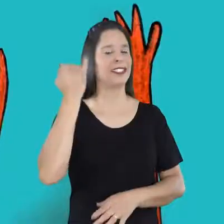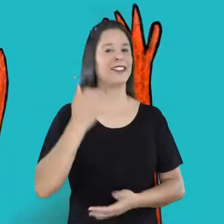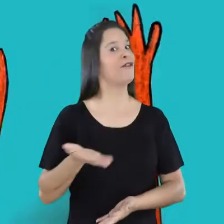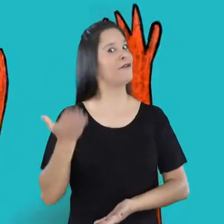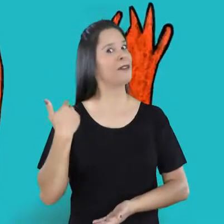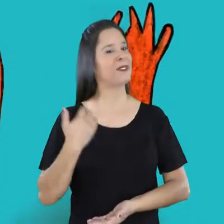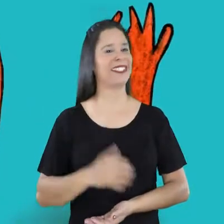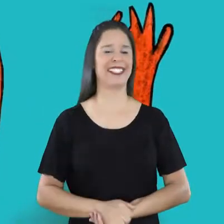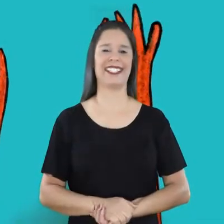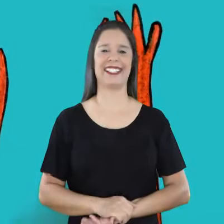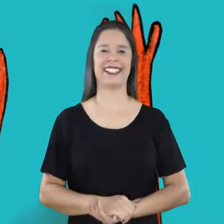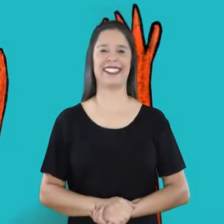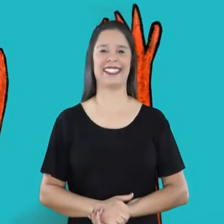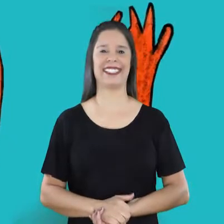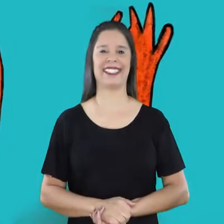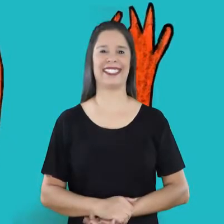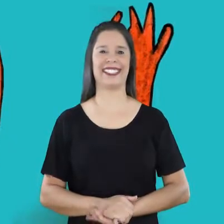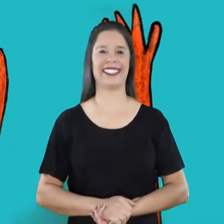nessa?